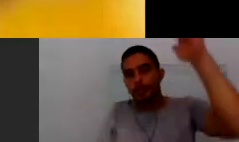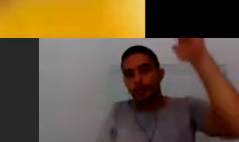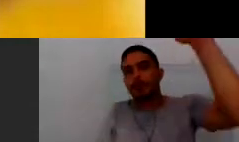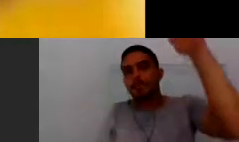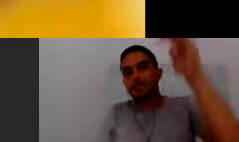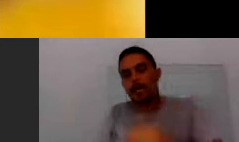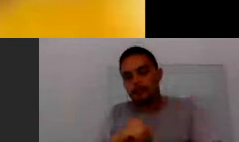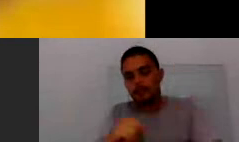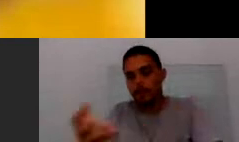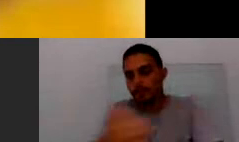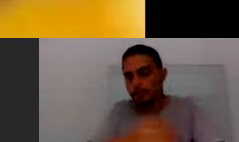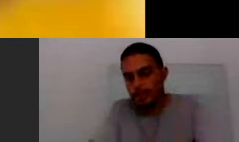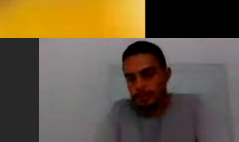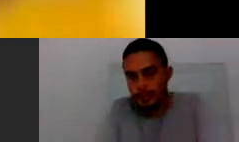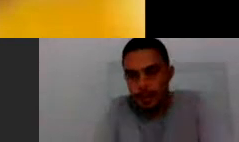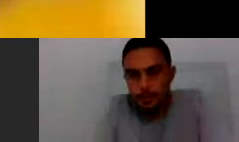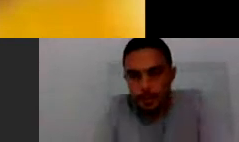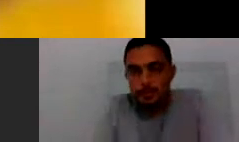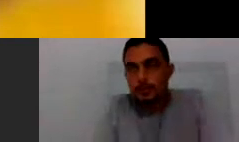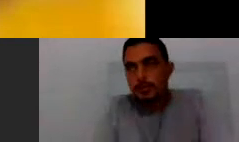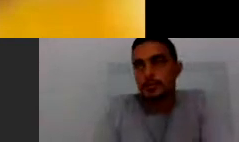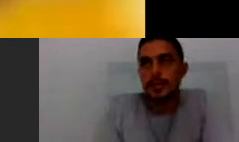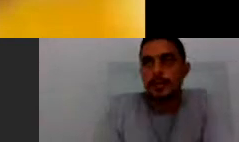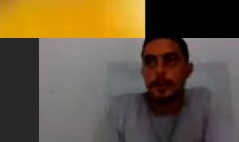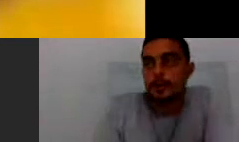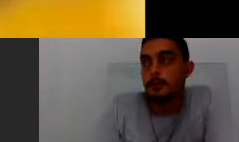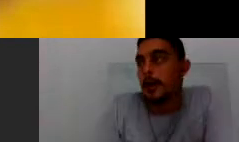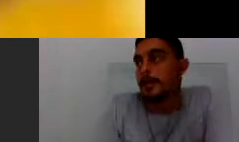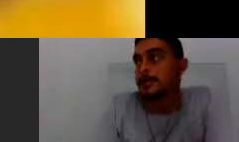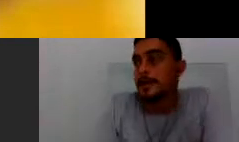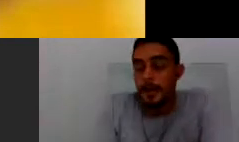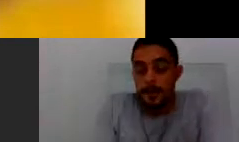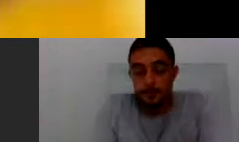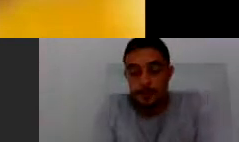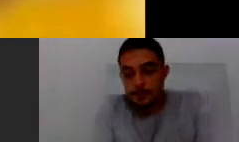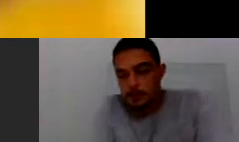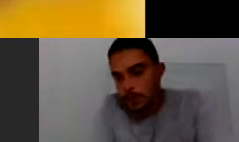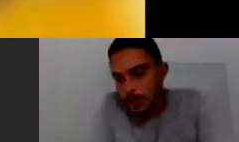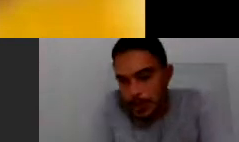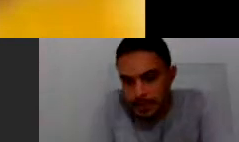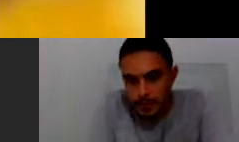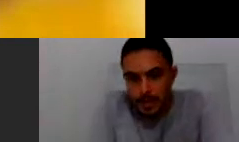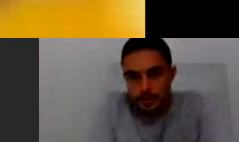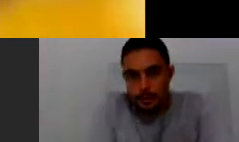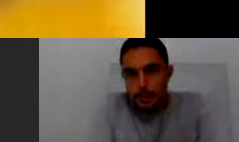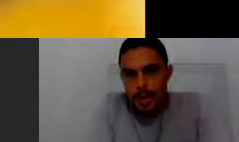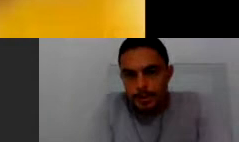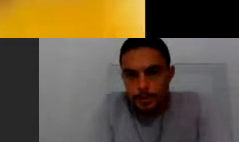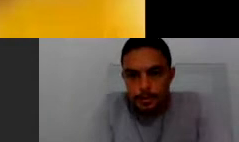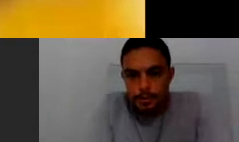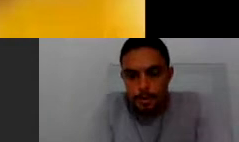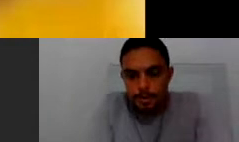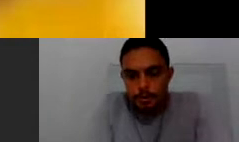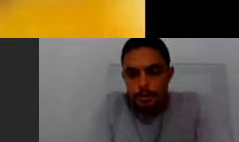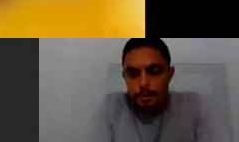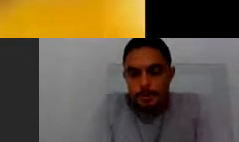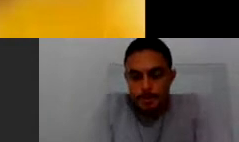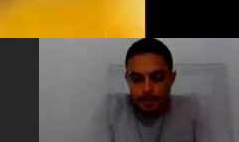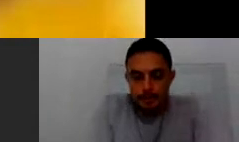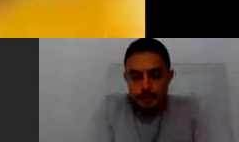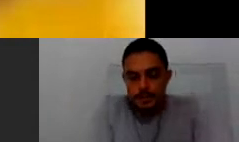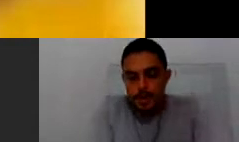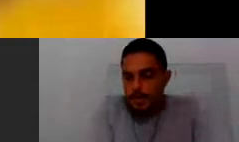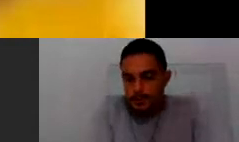que dependendo da profundidade do solo, por exemplo, aqui no Mato Grosso e na maioria do país, nós temos um solo que é classificado como